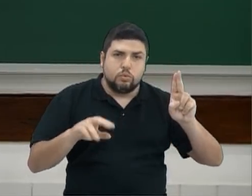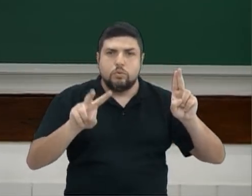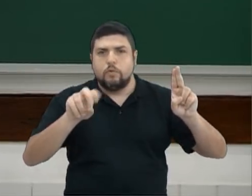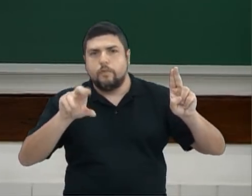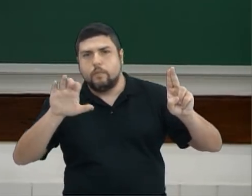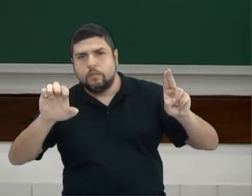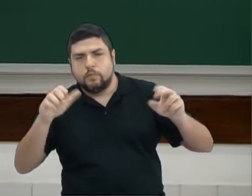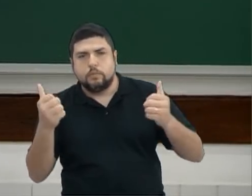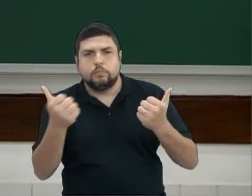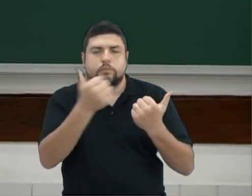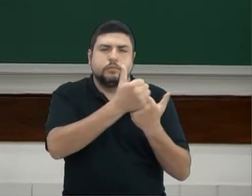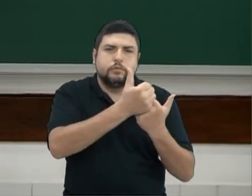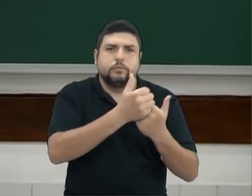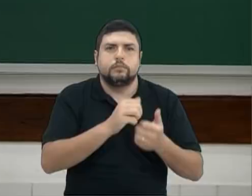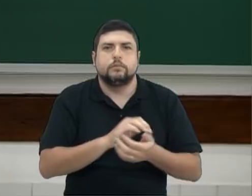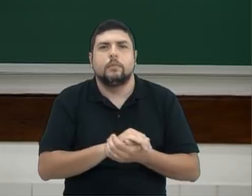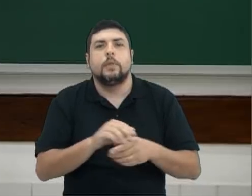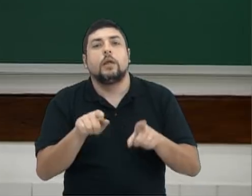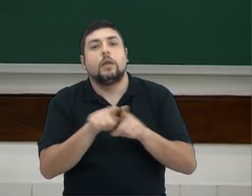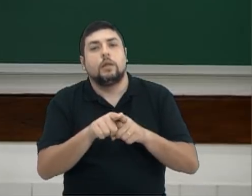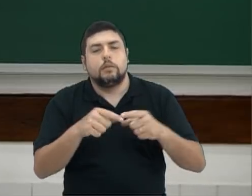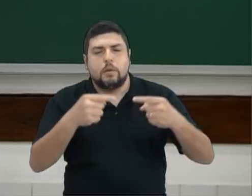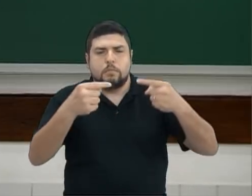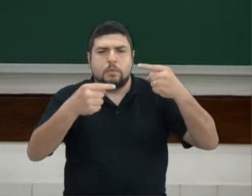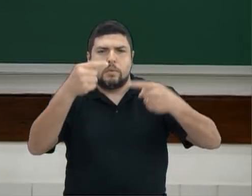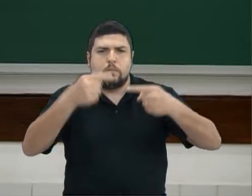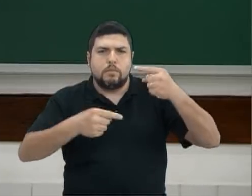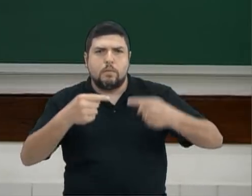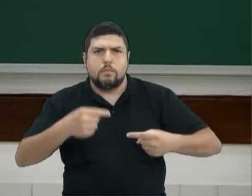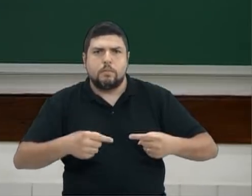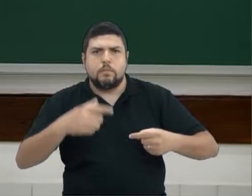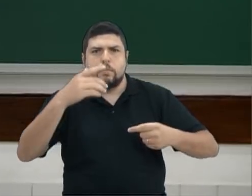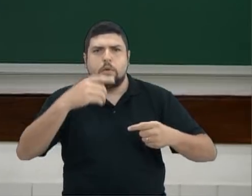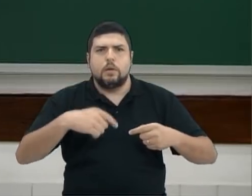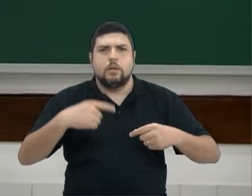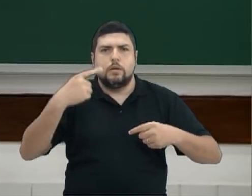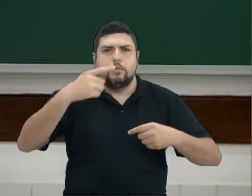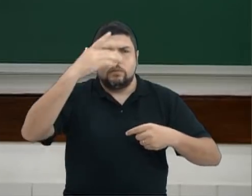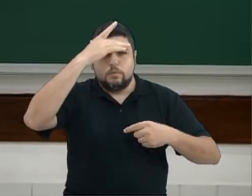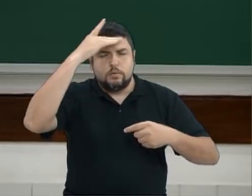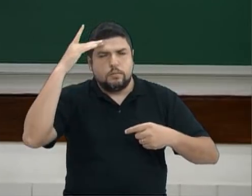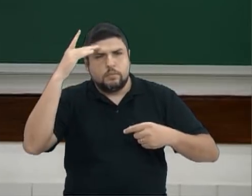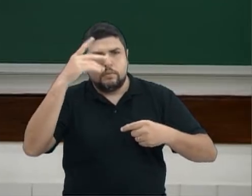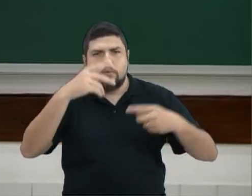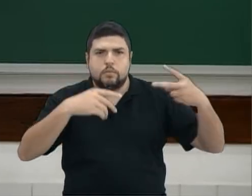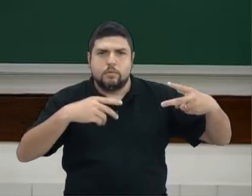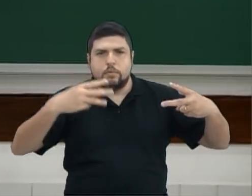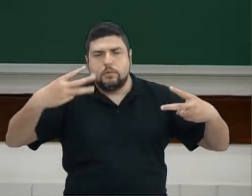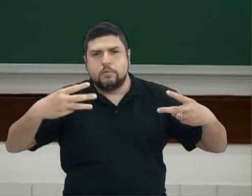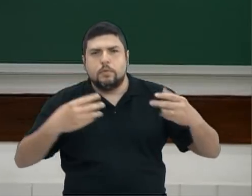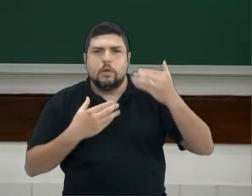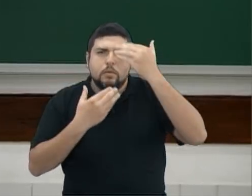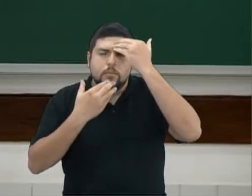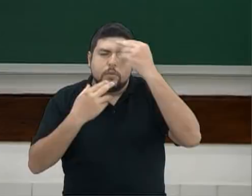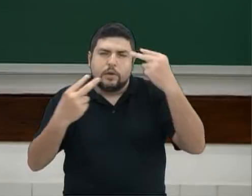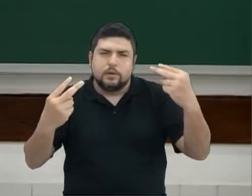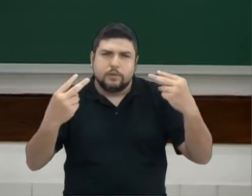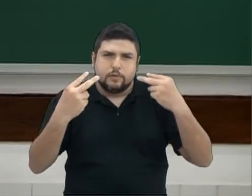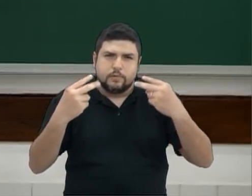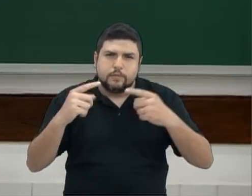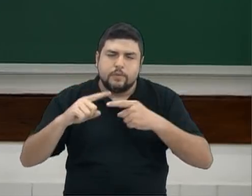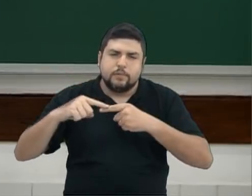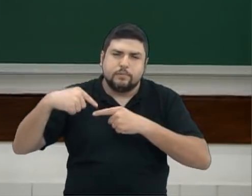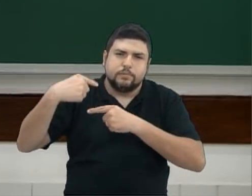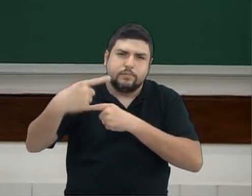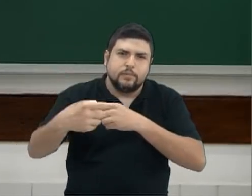também das pessoas do discurso, que é a primeira, segunda e terceira. Obrigada por ter acompanhado a aula e até em